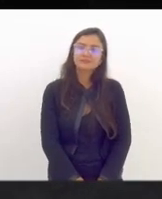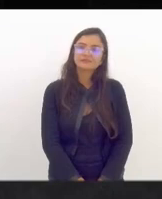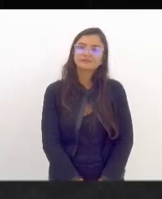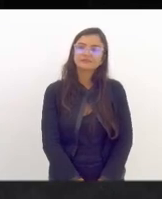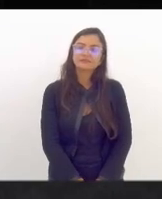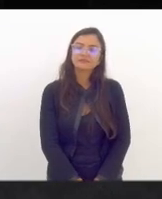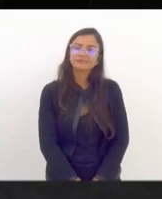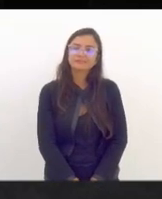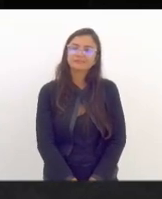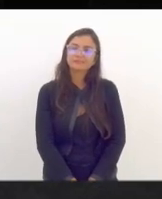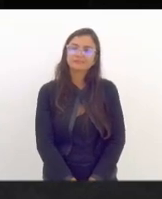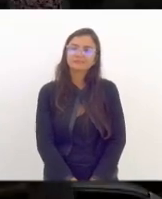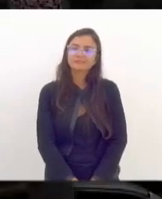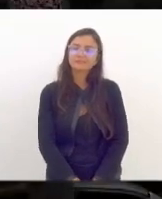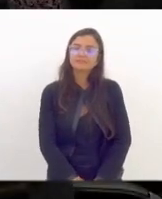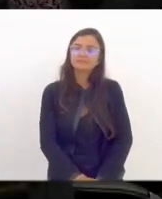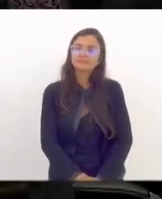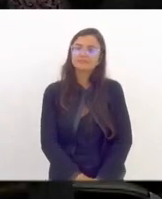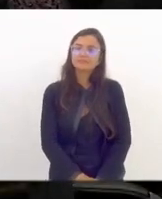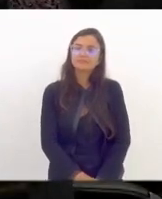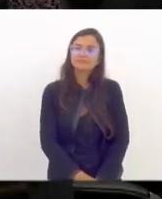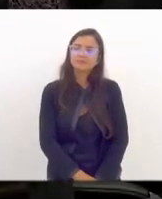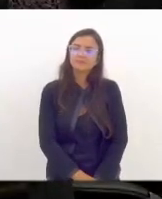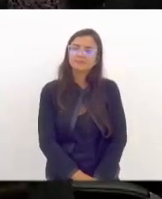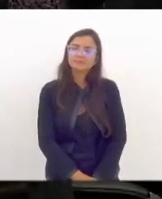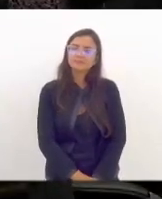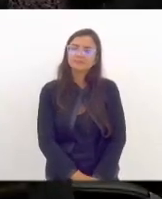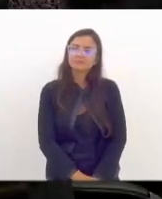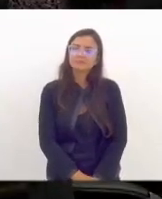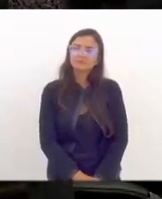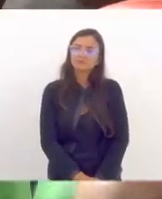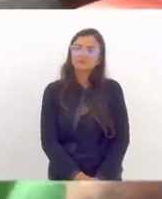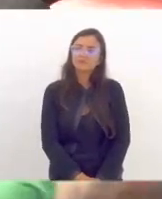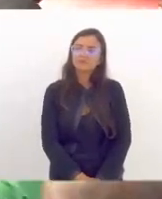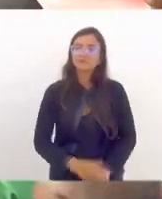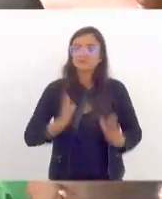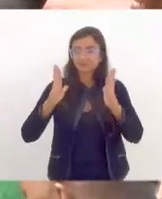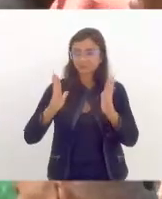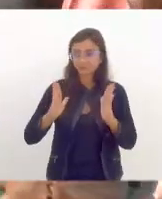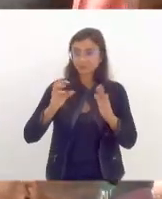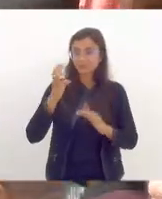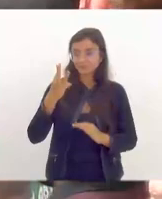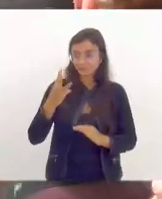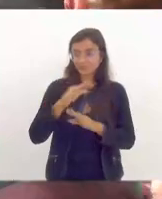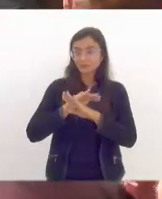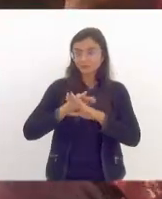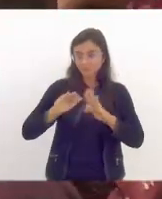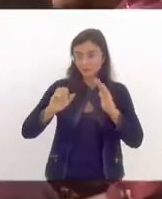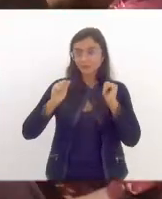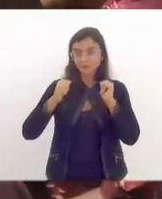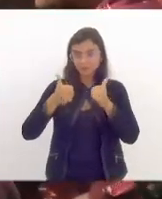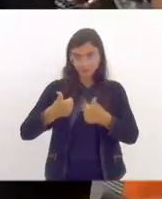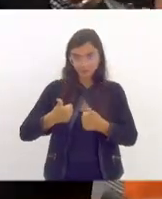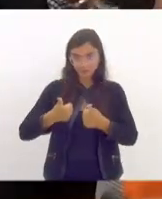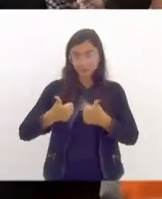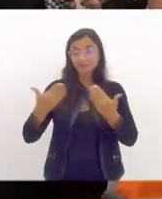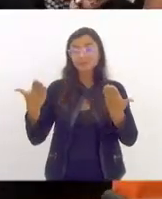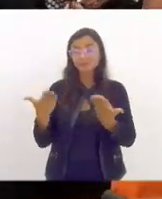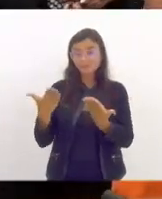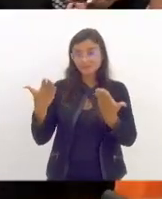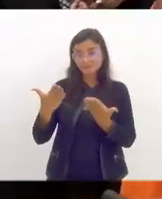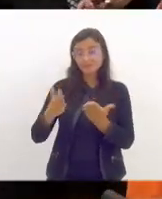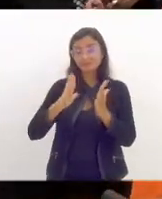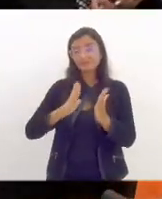foi maravilha um salve para o nosso terceiro bloco de homenageadas de homenagear